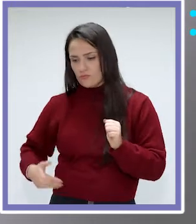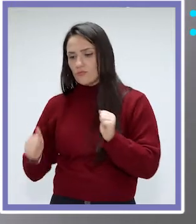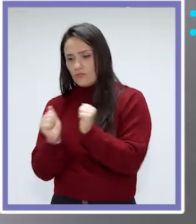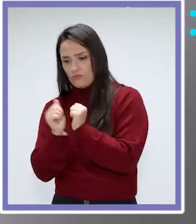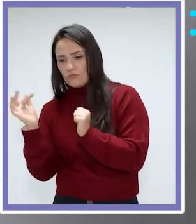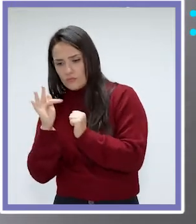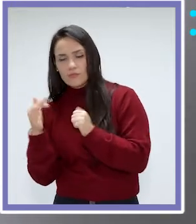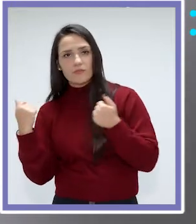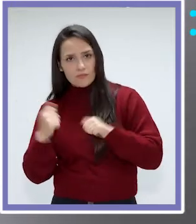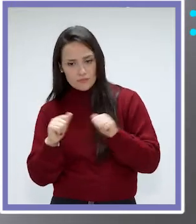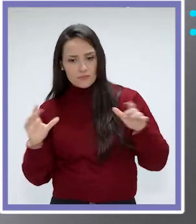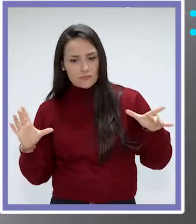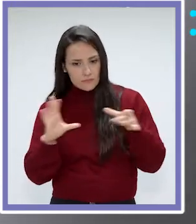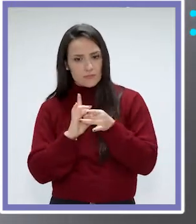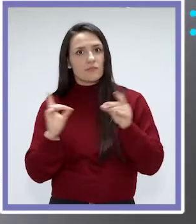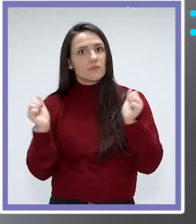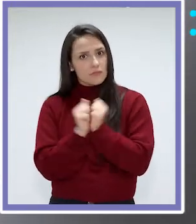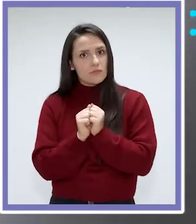projeto estratégico